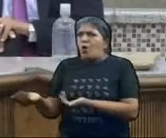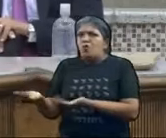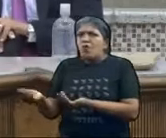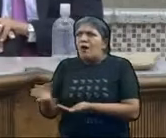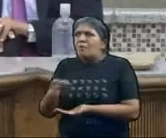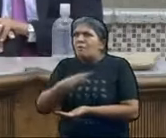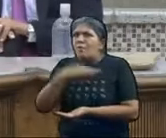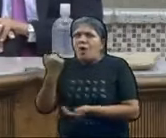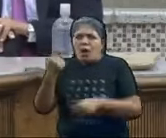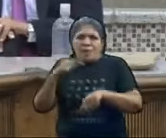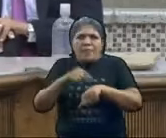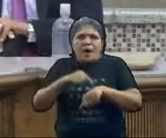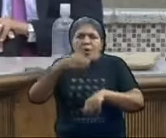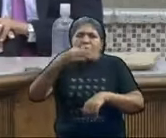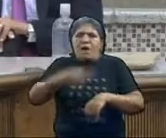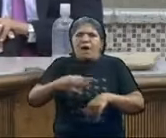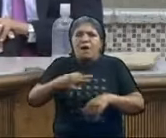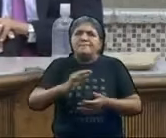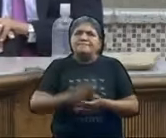Mas,